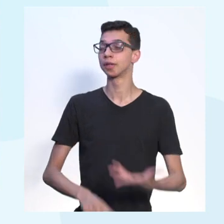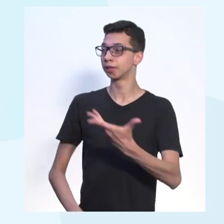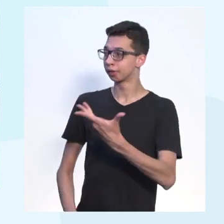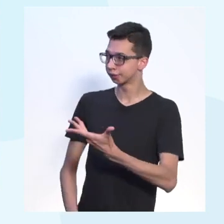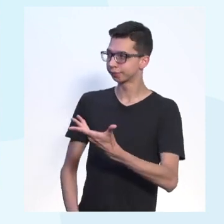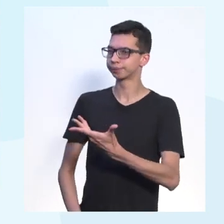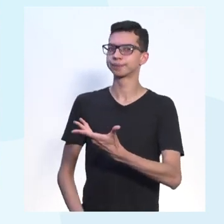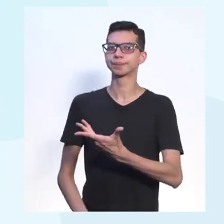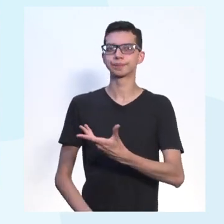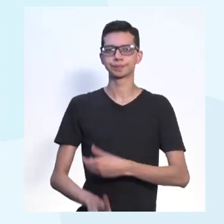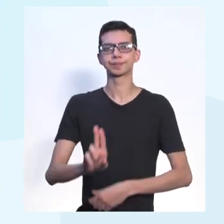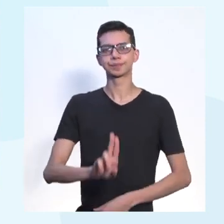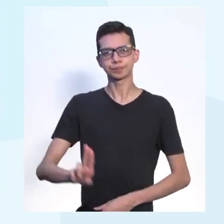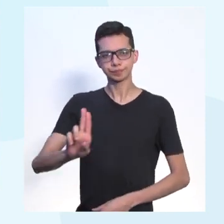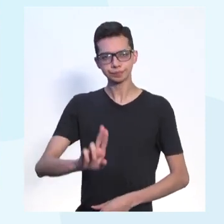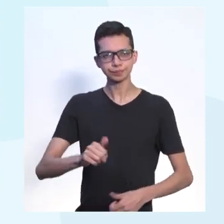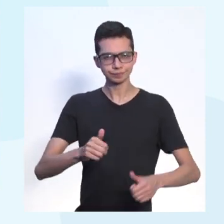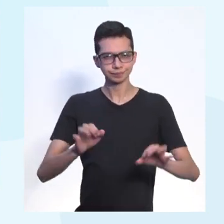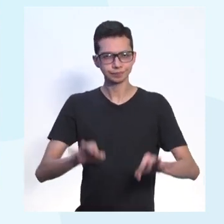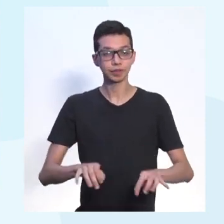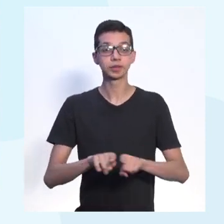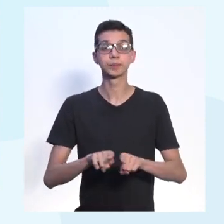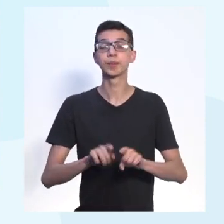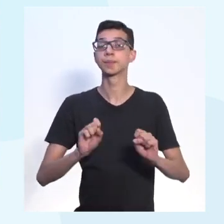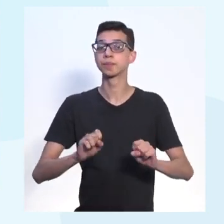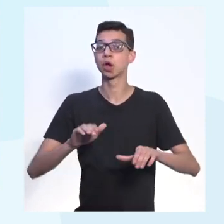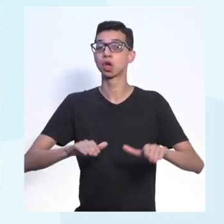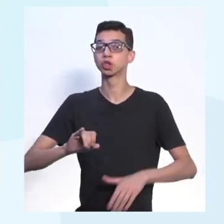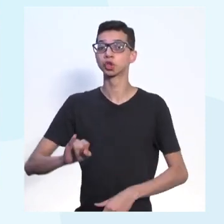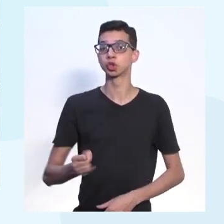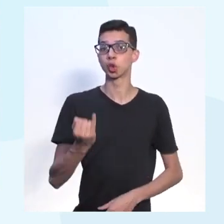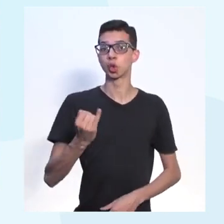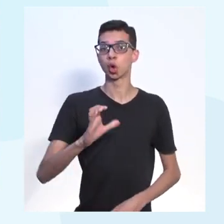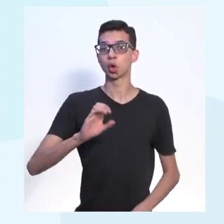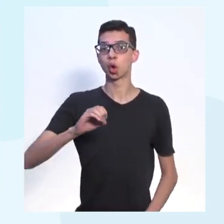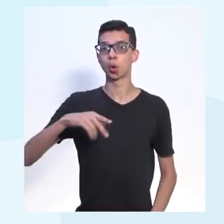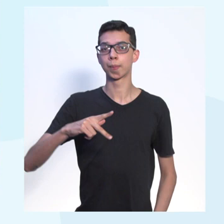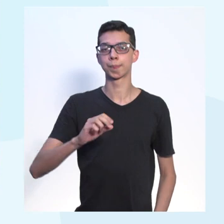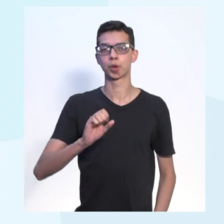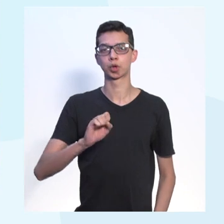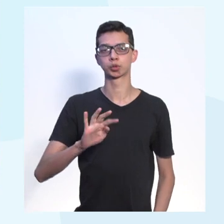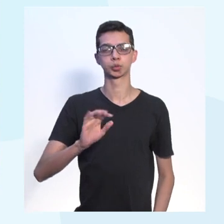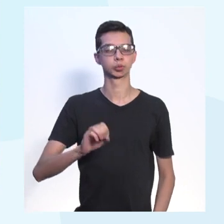aplicação? Né? Isso daí também pode cair em juros compostos, que não é a ideia.